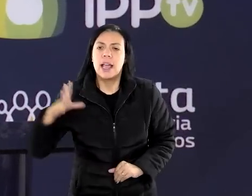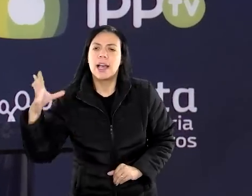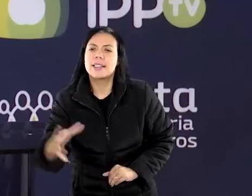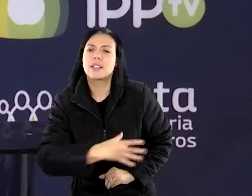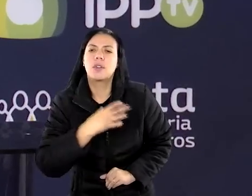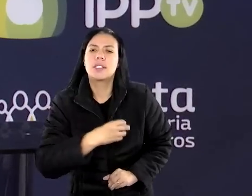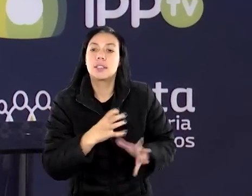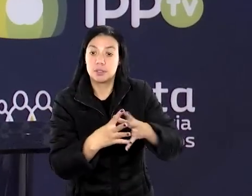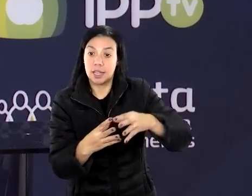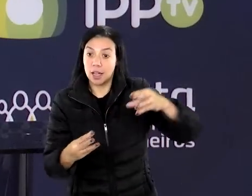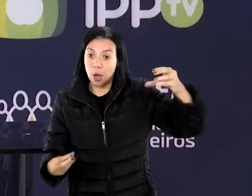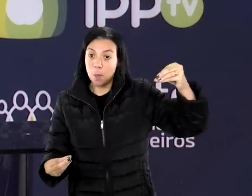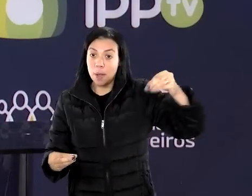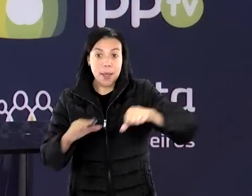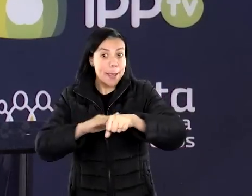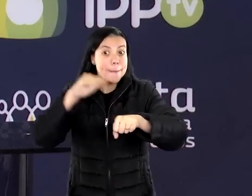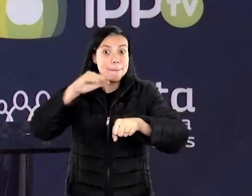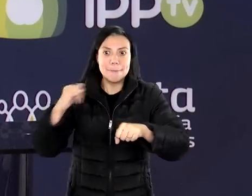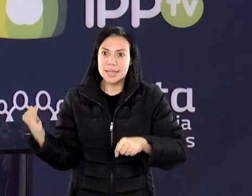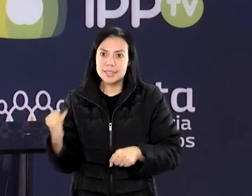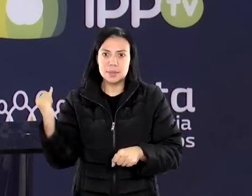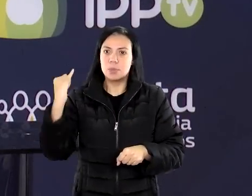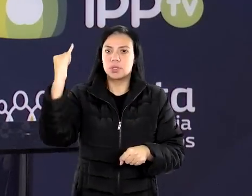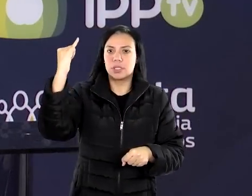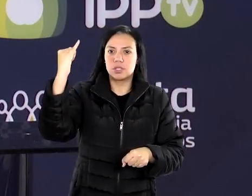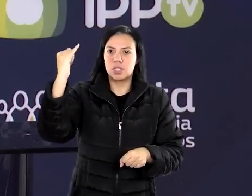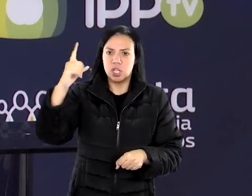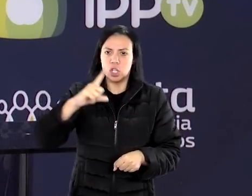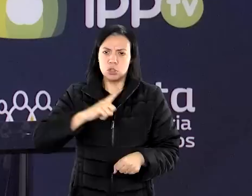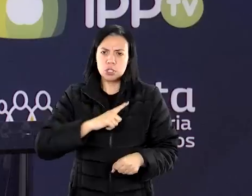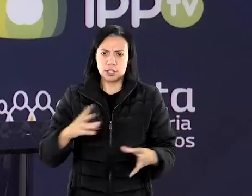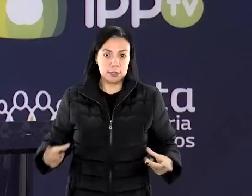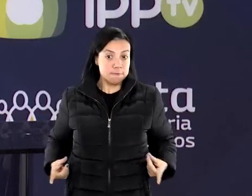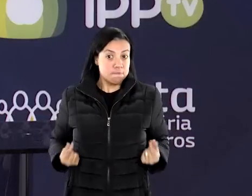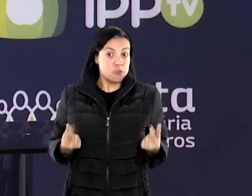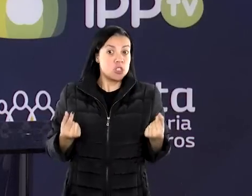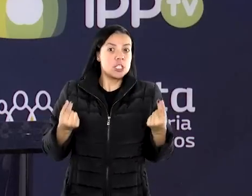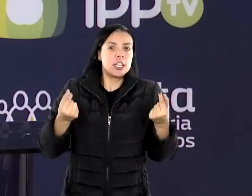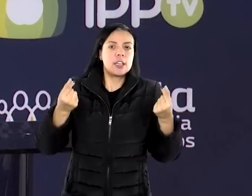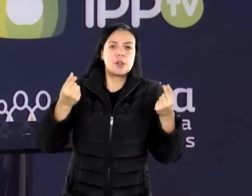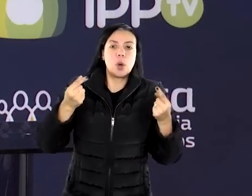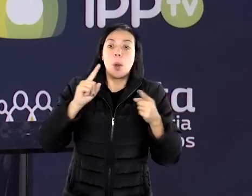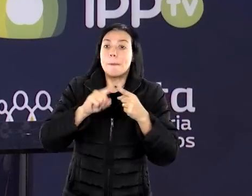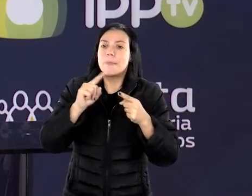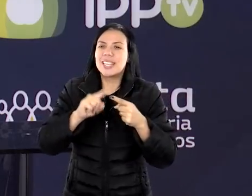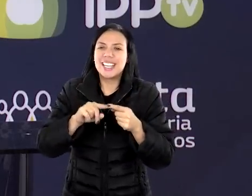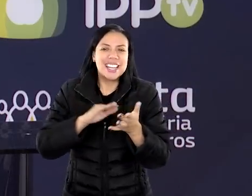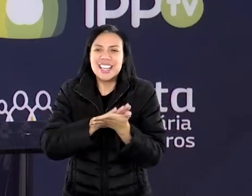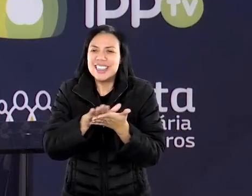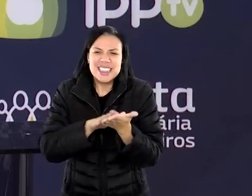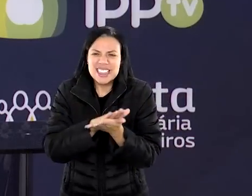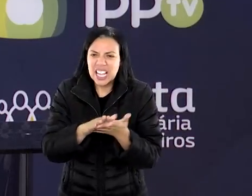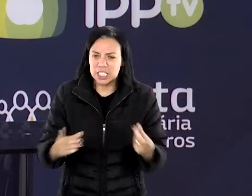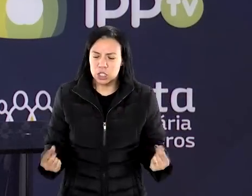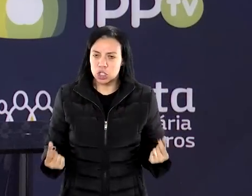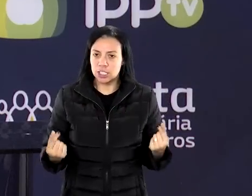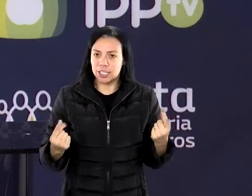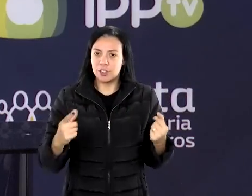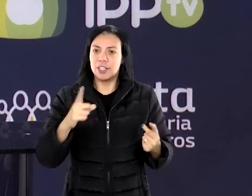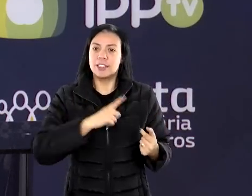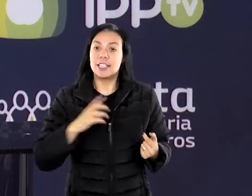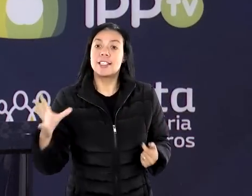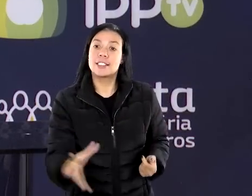ajuntar tesouros e riquezas nessa vida, pois nenhuma fortuna poderia adquirir a salvação de uma alma.